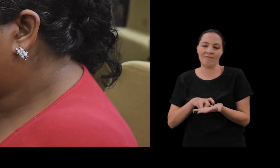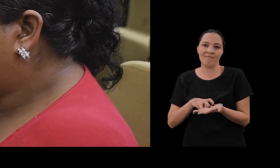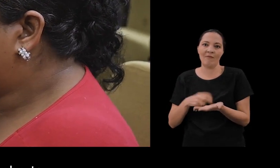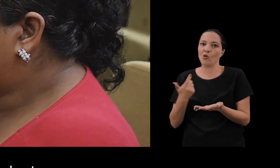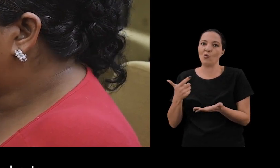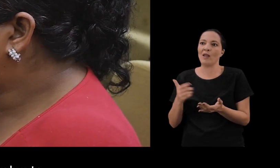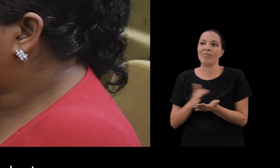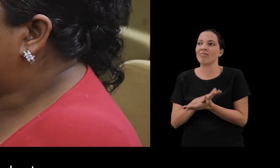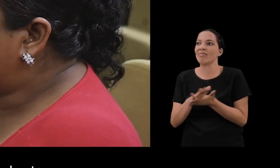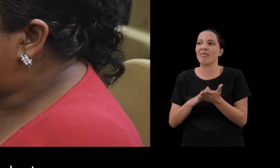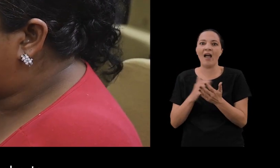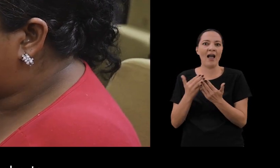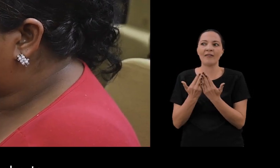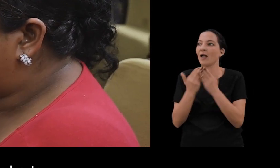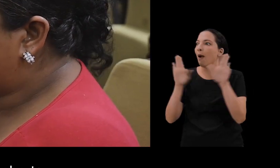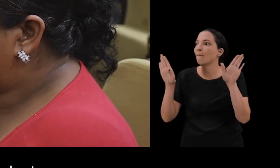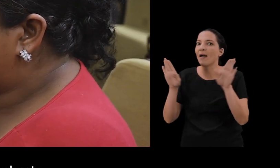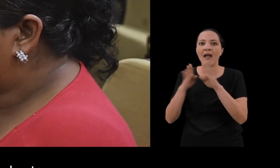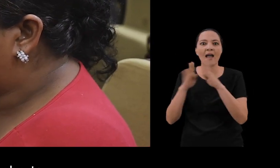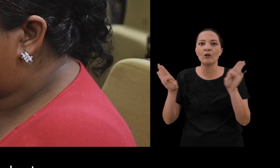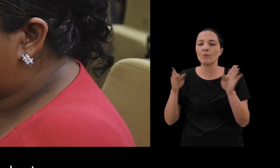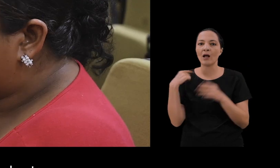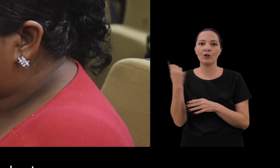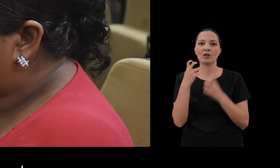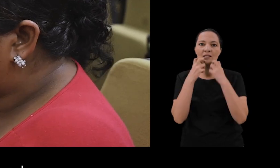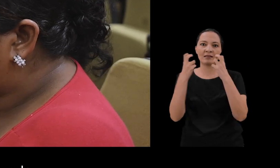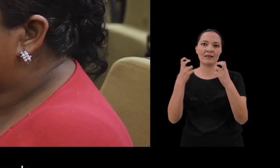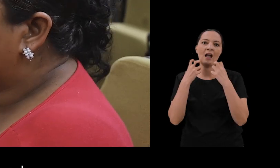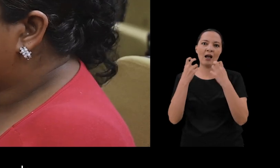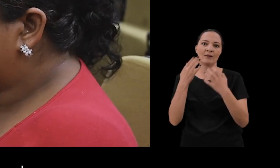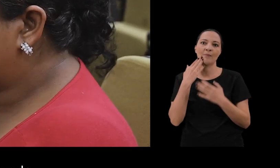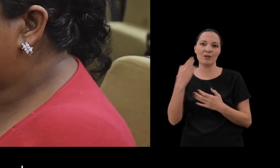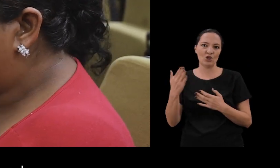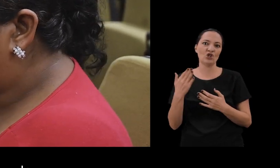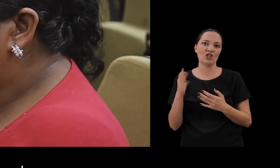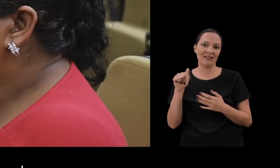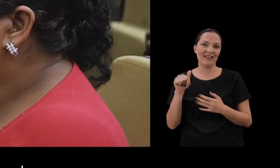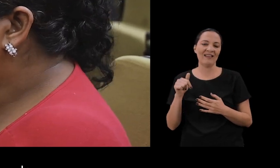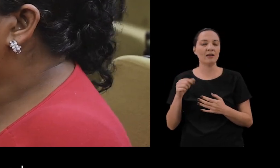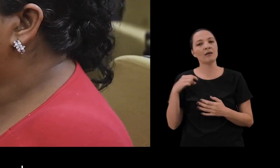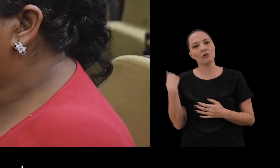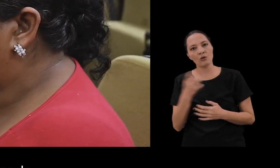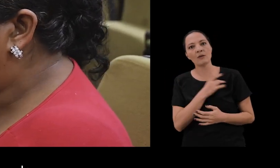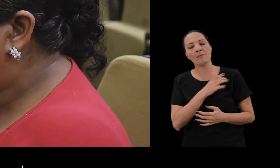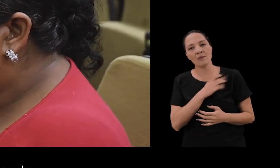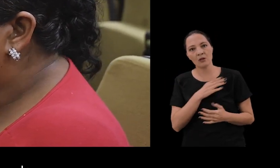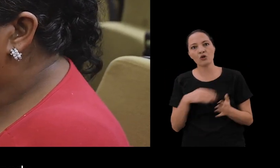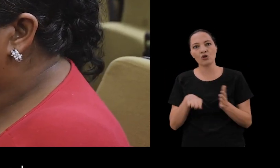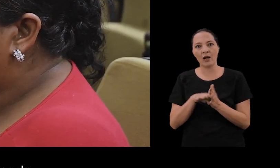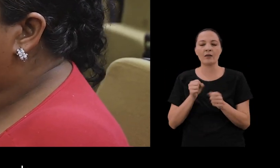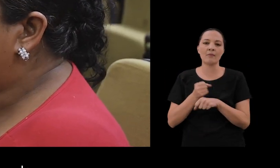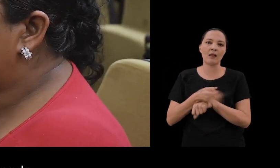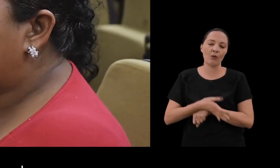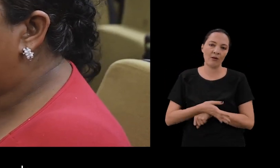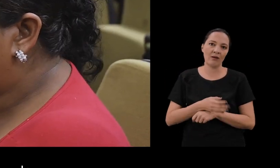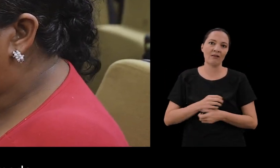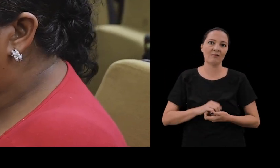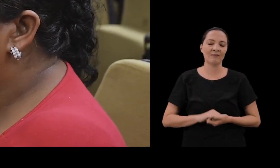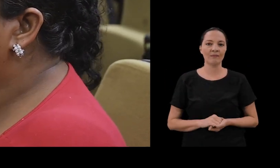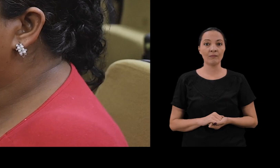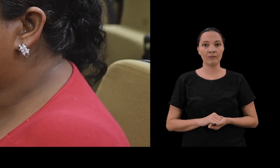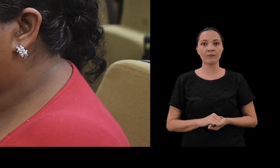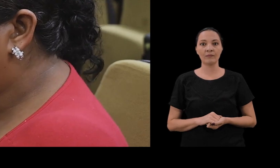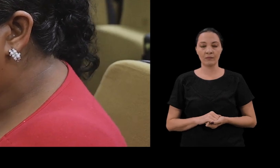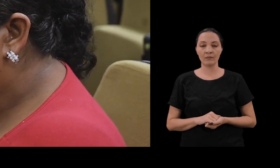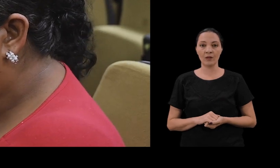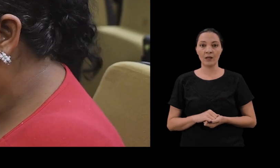né? Onde não tinha nada aberto para a gente pedir socorro, né? Então, a gente tem medo, muito medo de chegar à noite. A